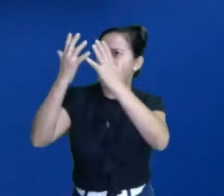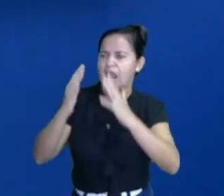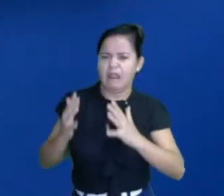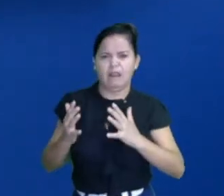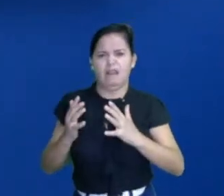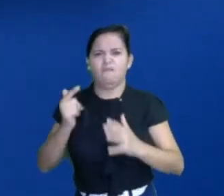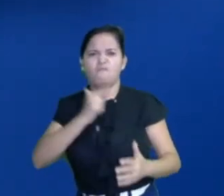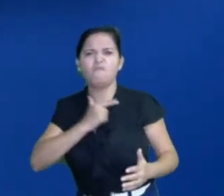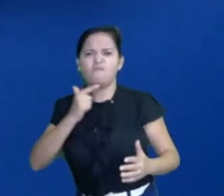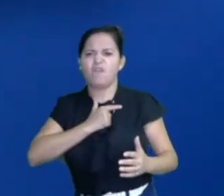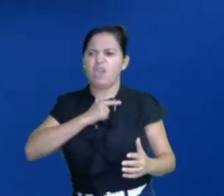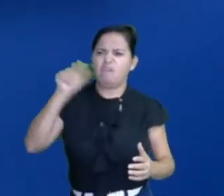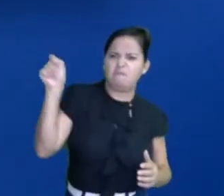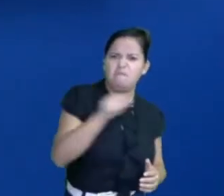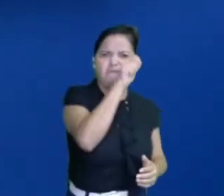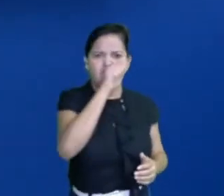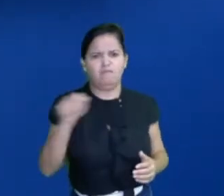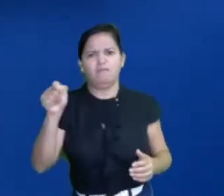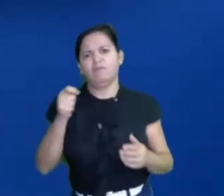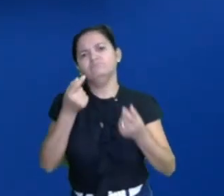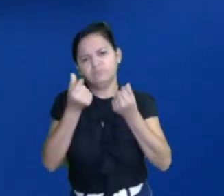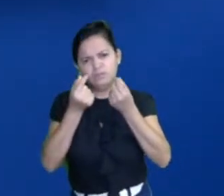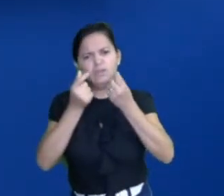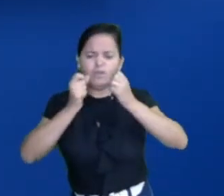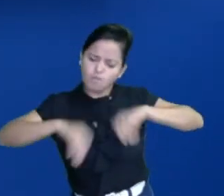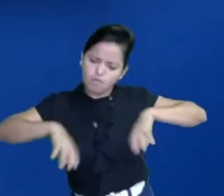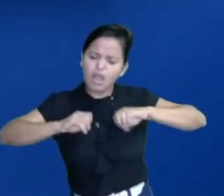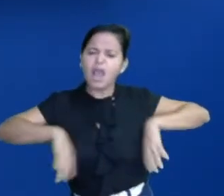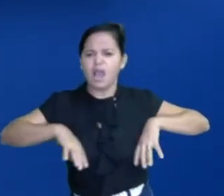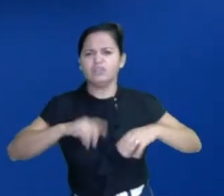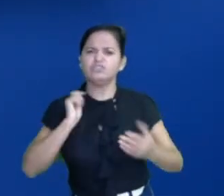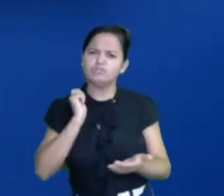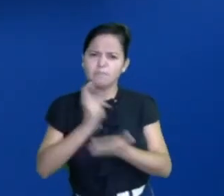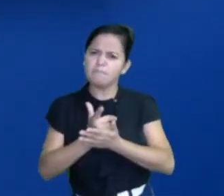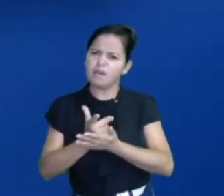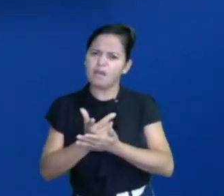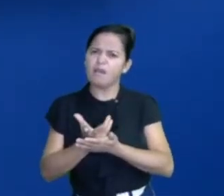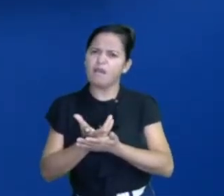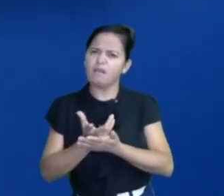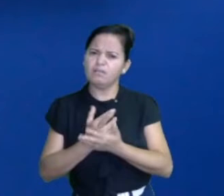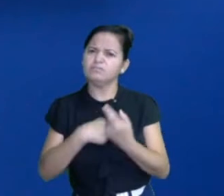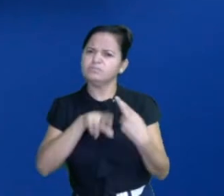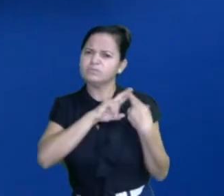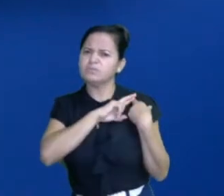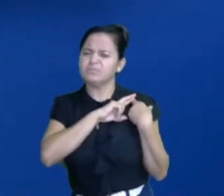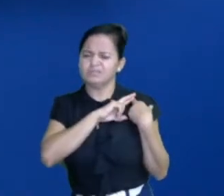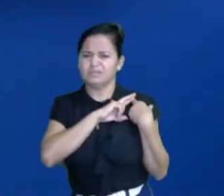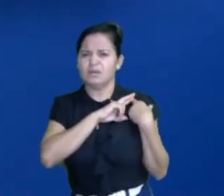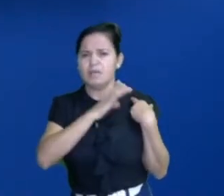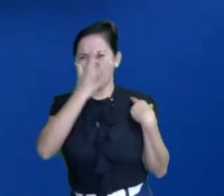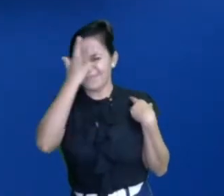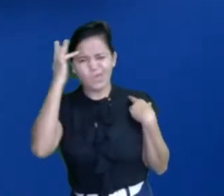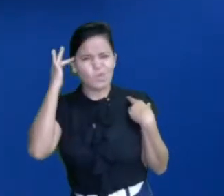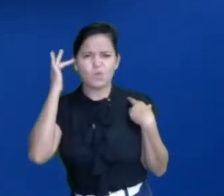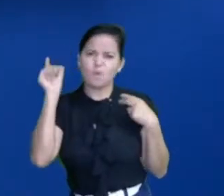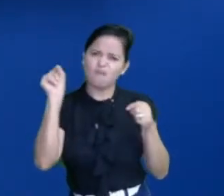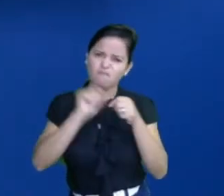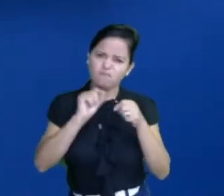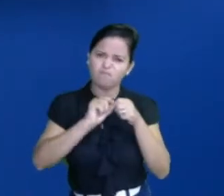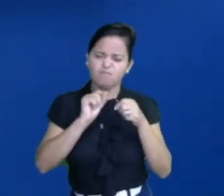saiu do nosso bolso, do dinheiro que a gente paga de impostos. Então, as pessoas vão lá e